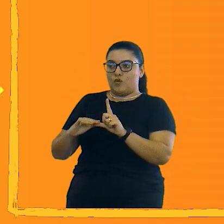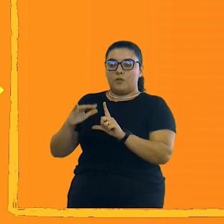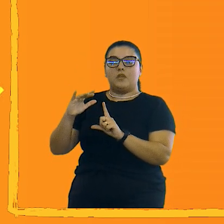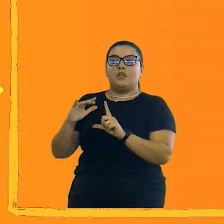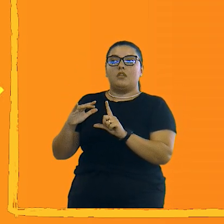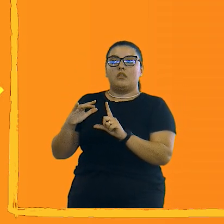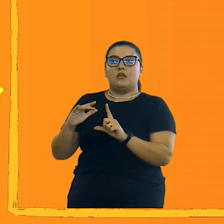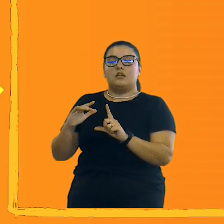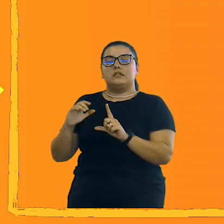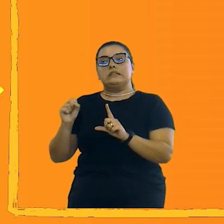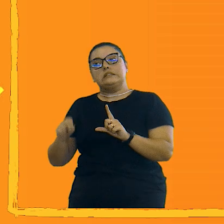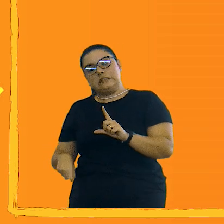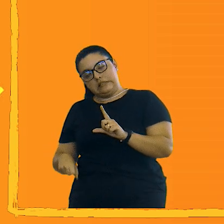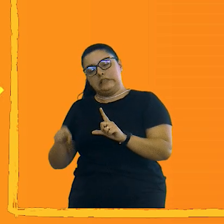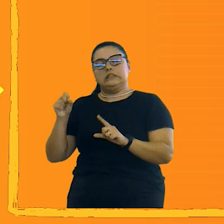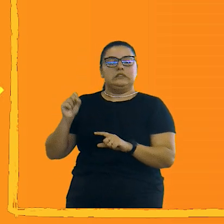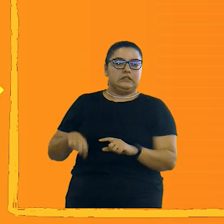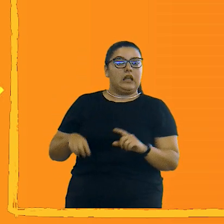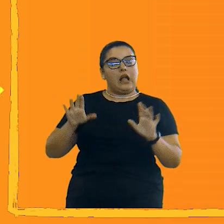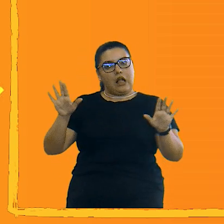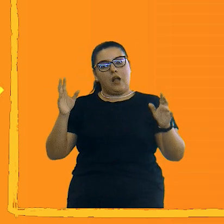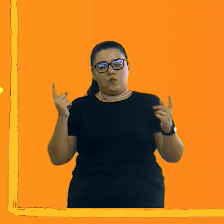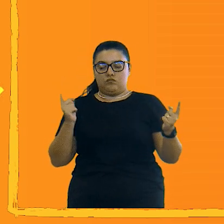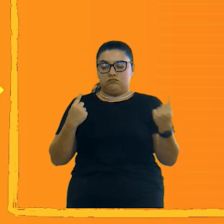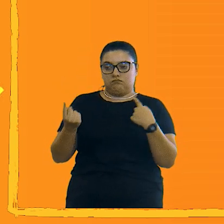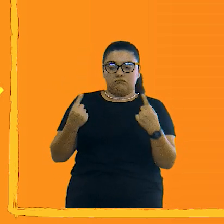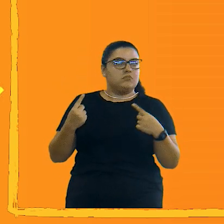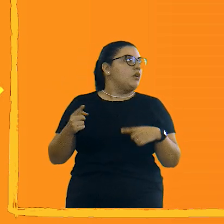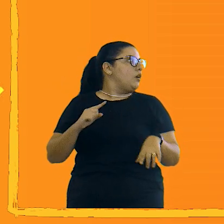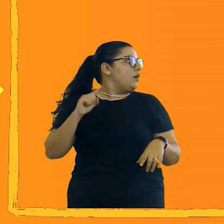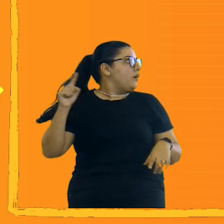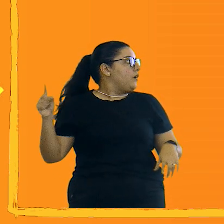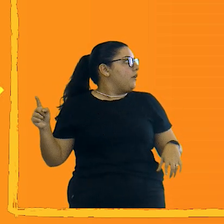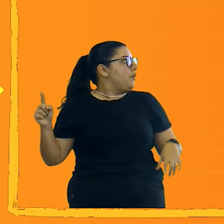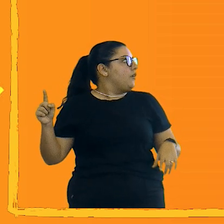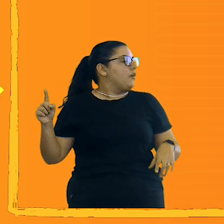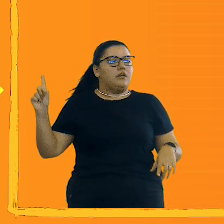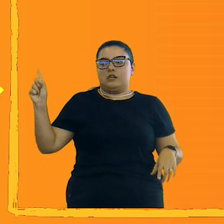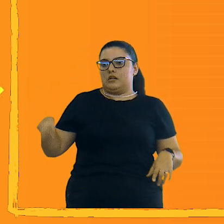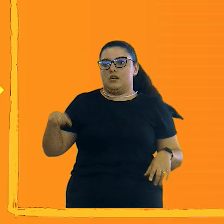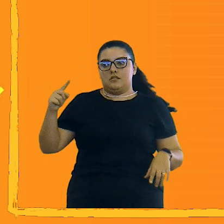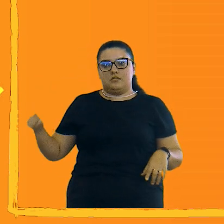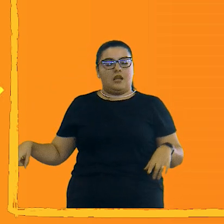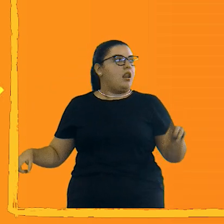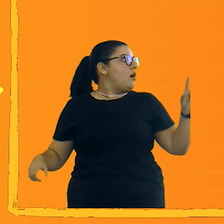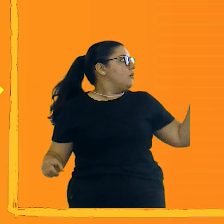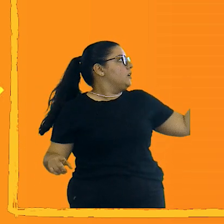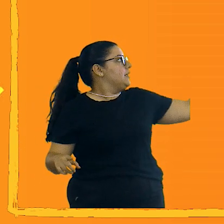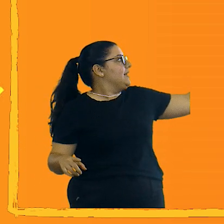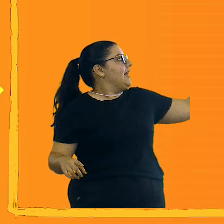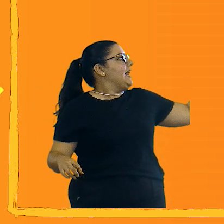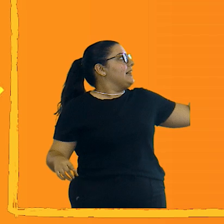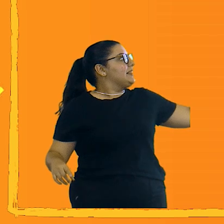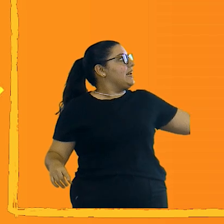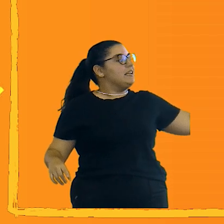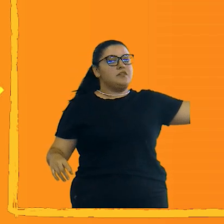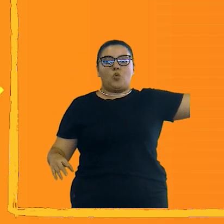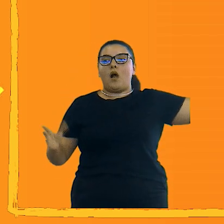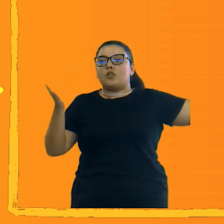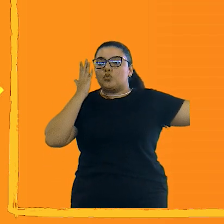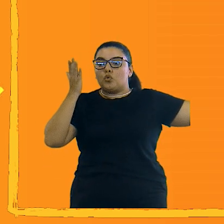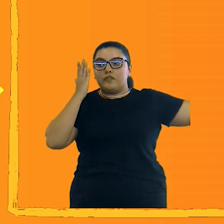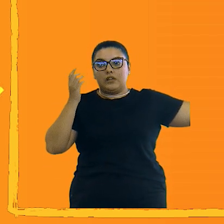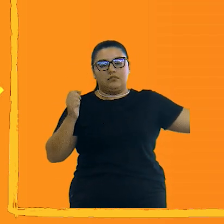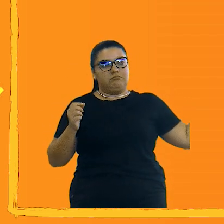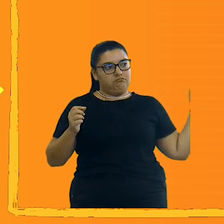C sim segura cmro quadado tá fora que é área eu tô entre o